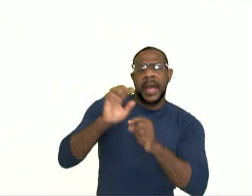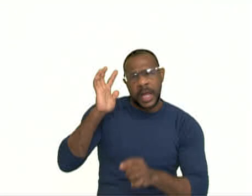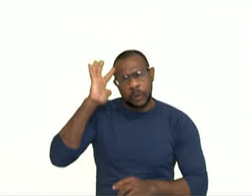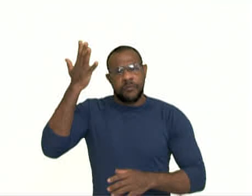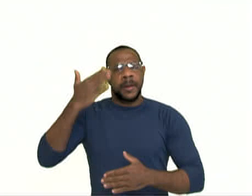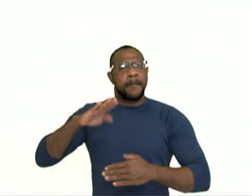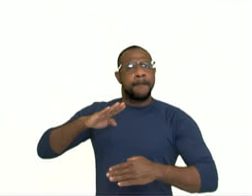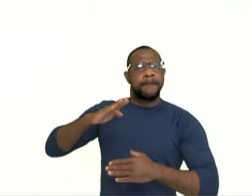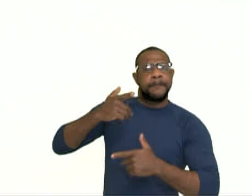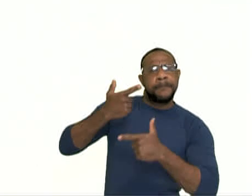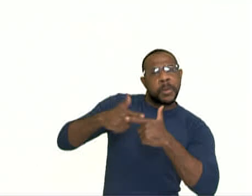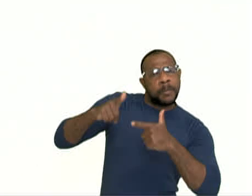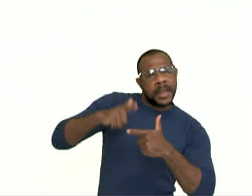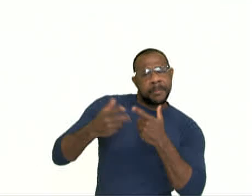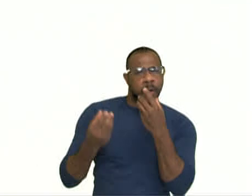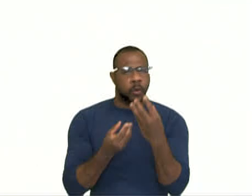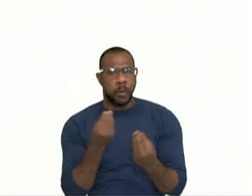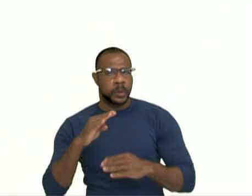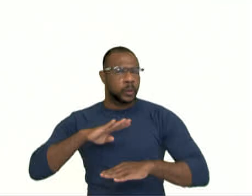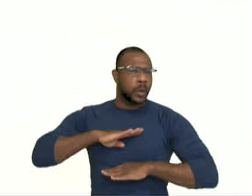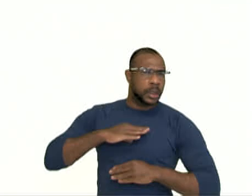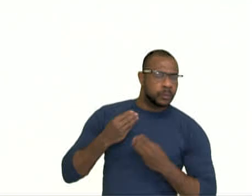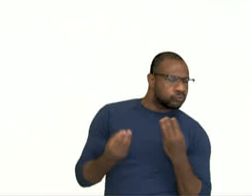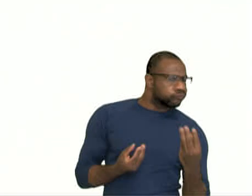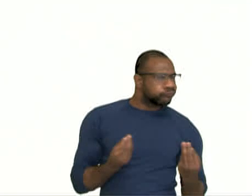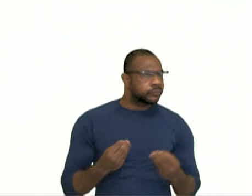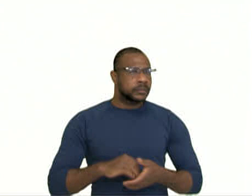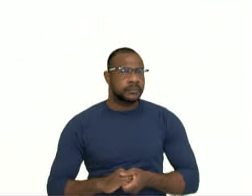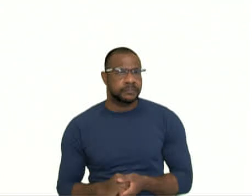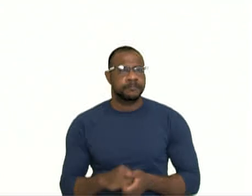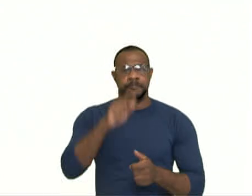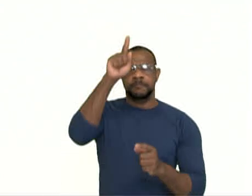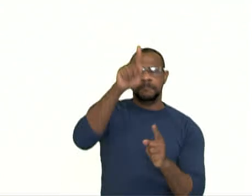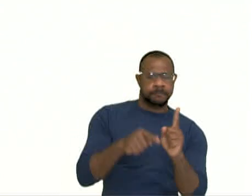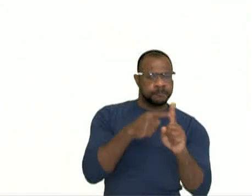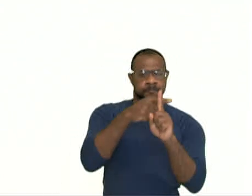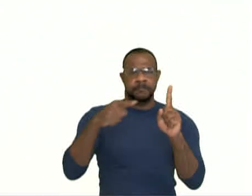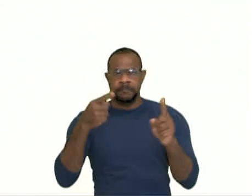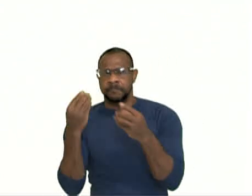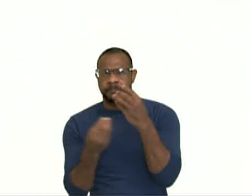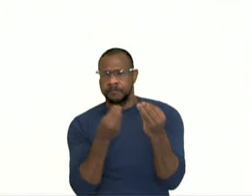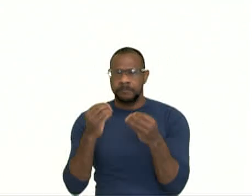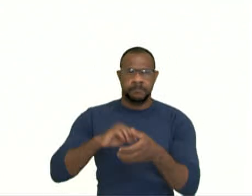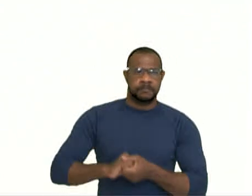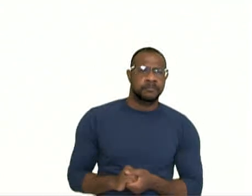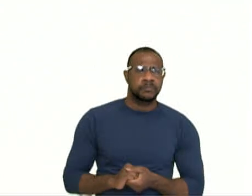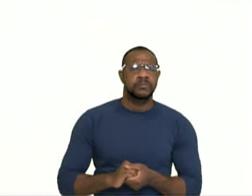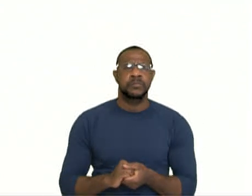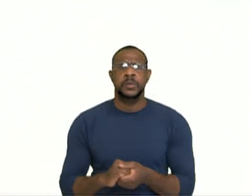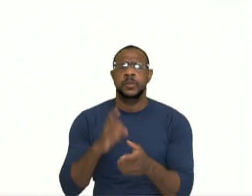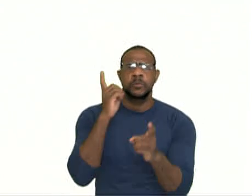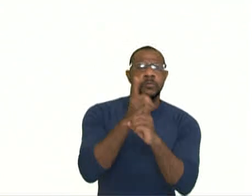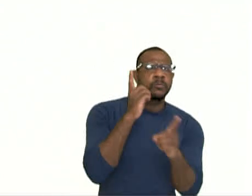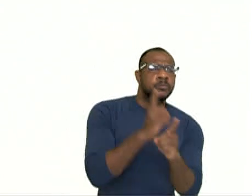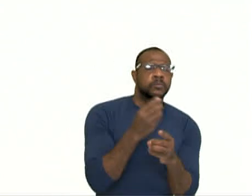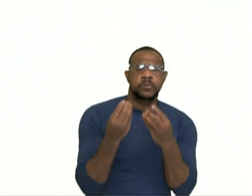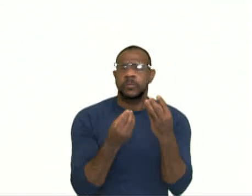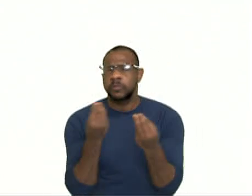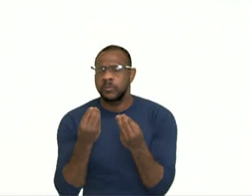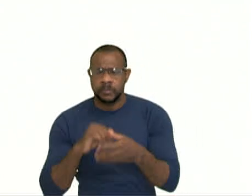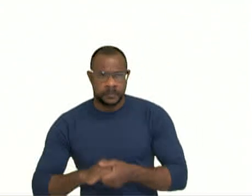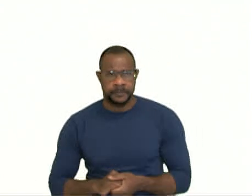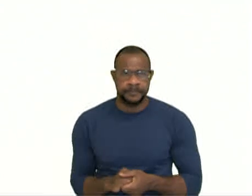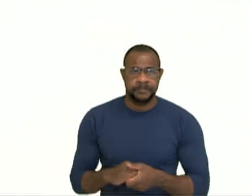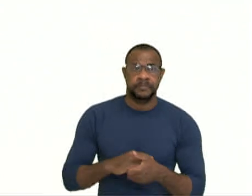problemas? Então, a função cosseno e os fenômenos periódicos. Então, aonde que a gente encontra isso? Então, a